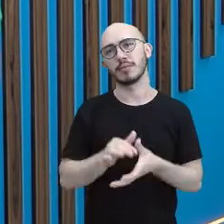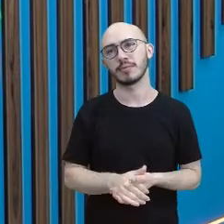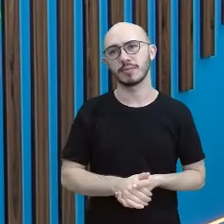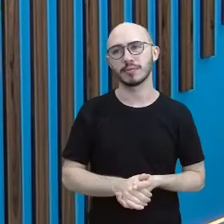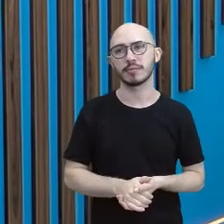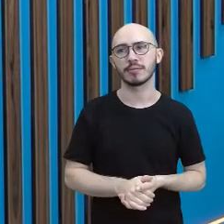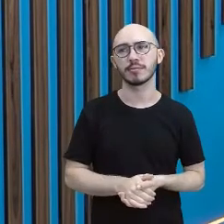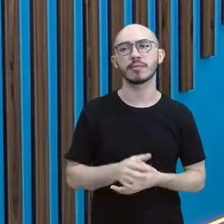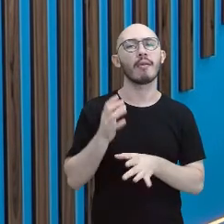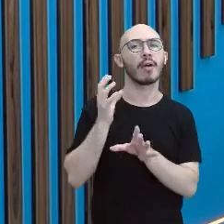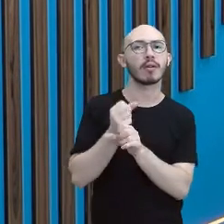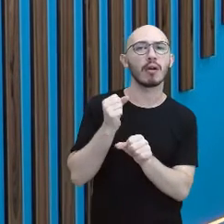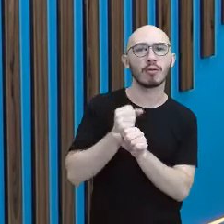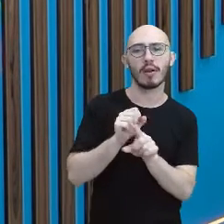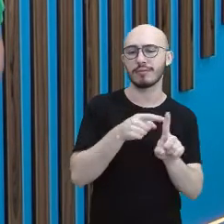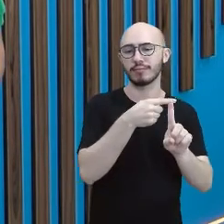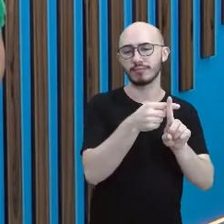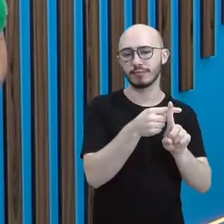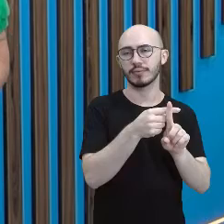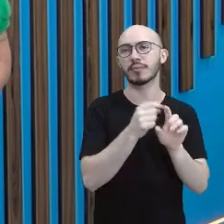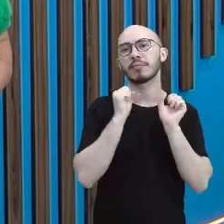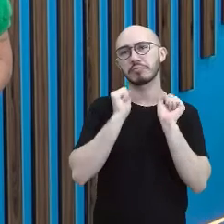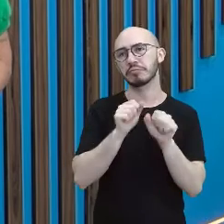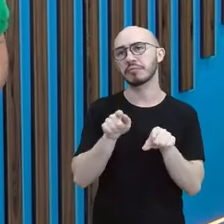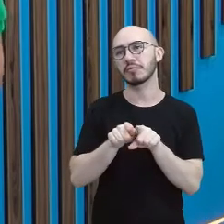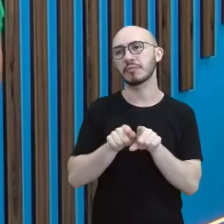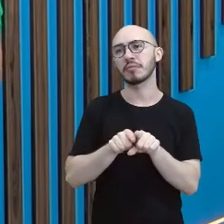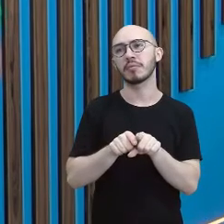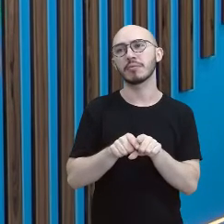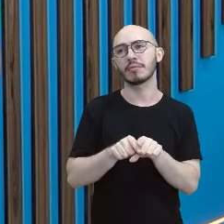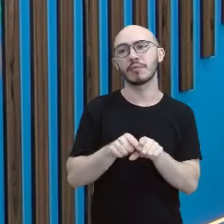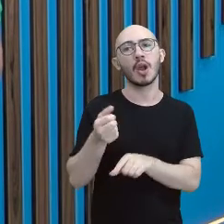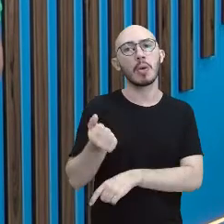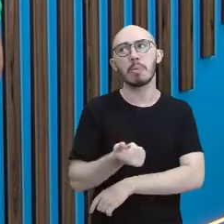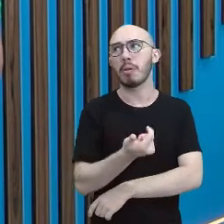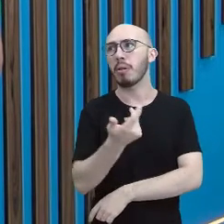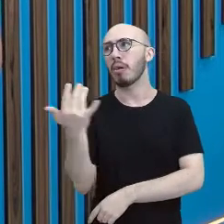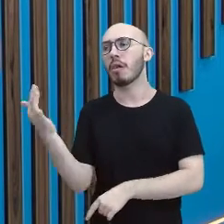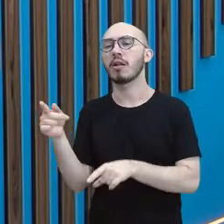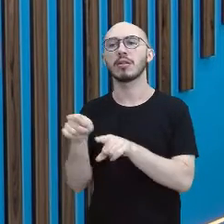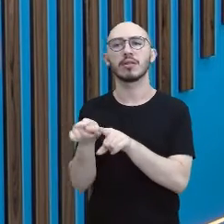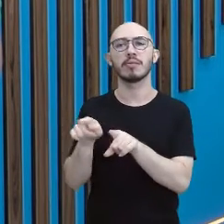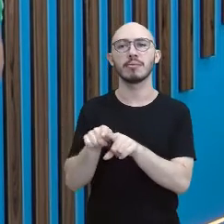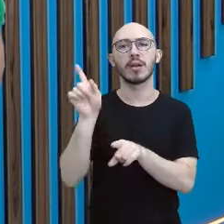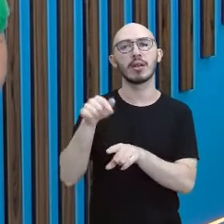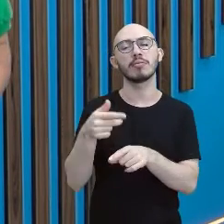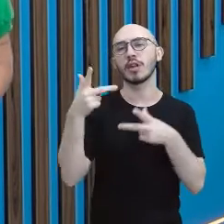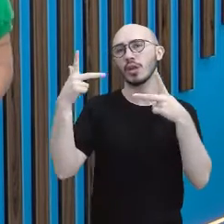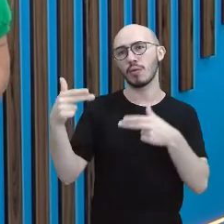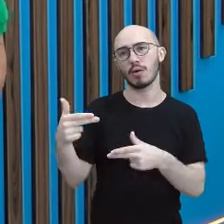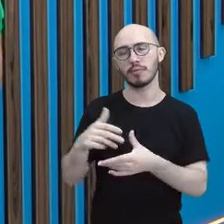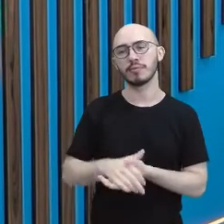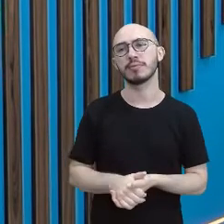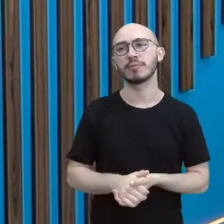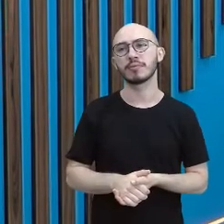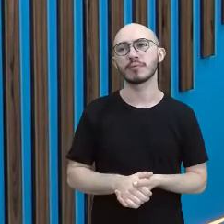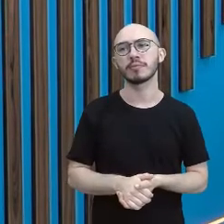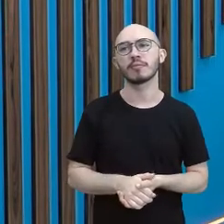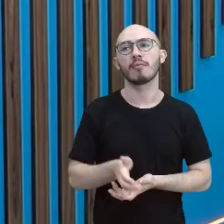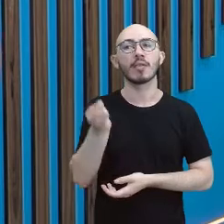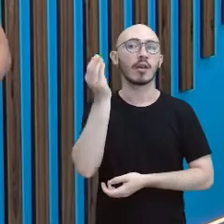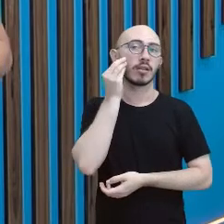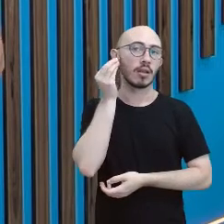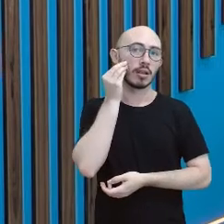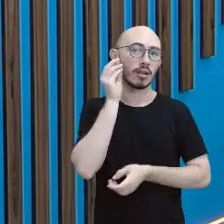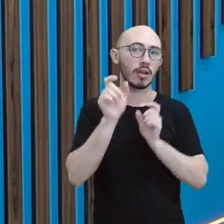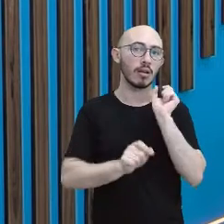seja, somar esse número com o outro, tem uma quantidade muito grande de algarismos, a mesma coisa com esse daqui. Então, uma coisa que a gente vai tentar